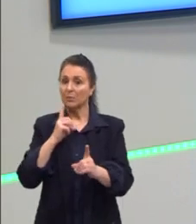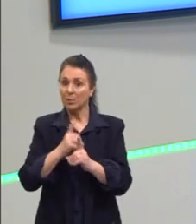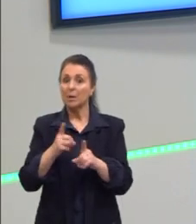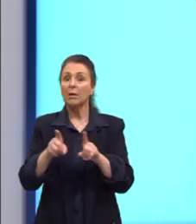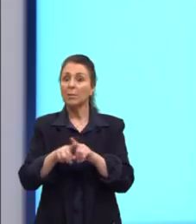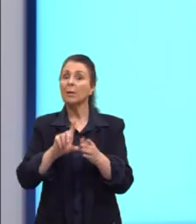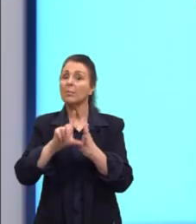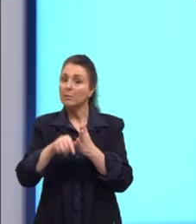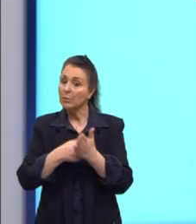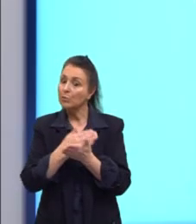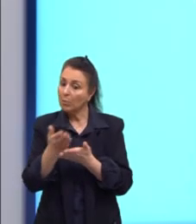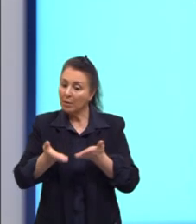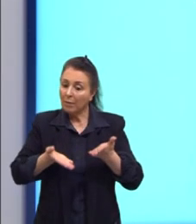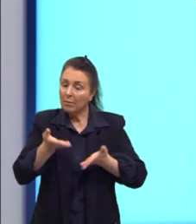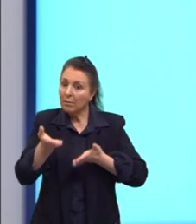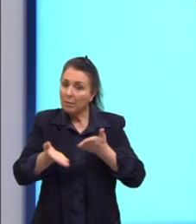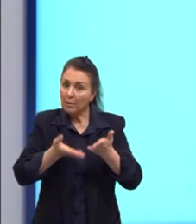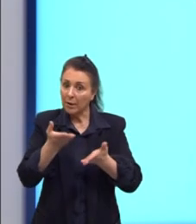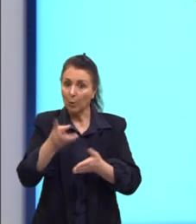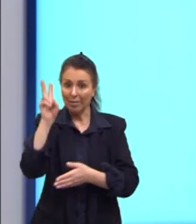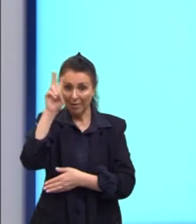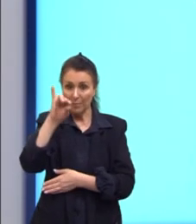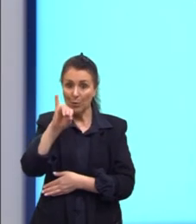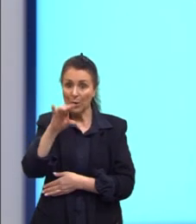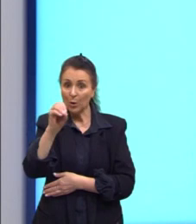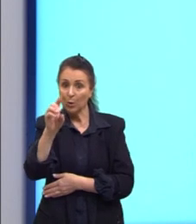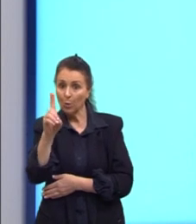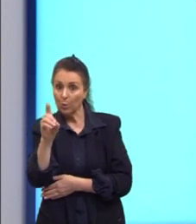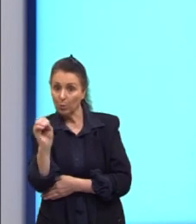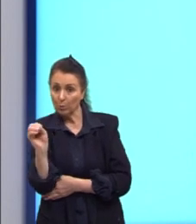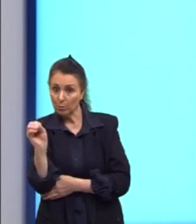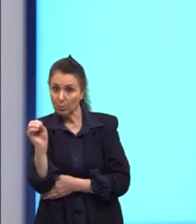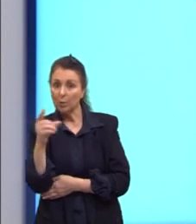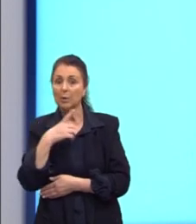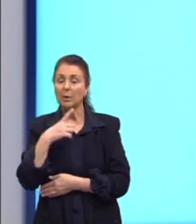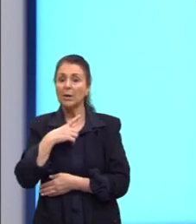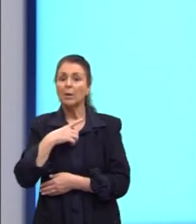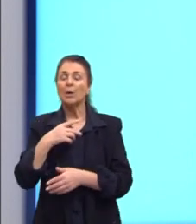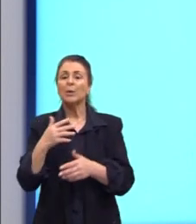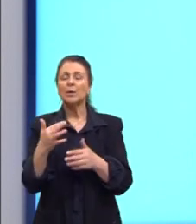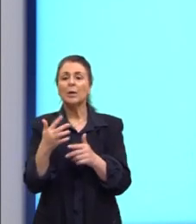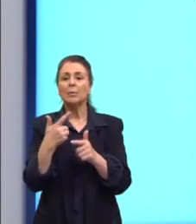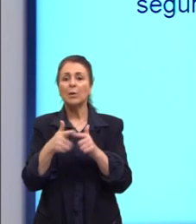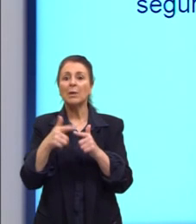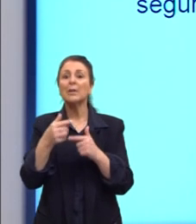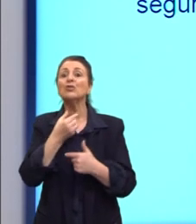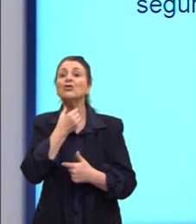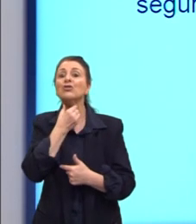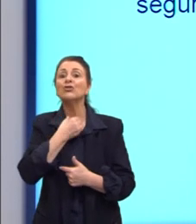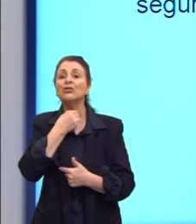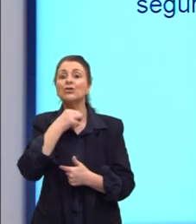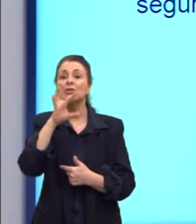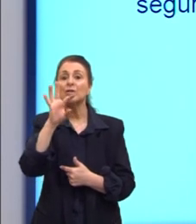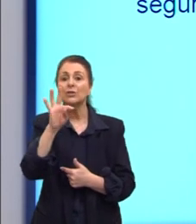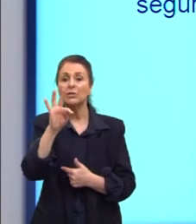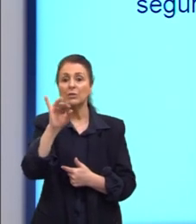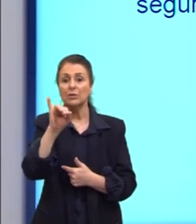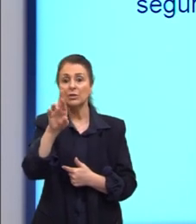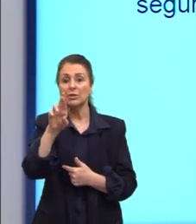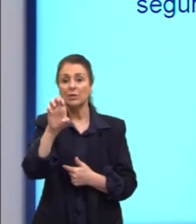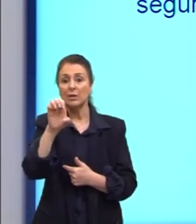como eu mostrei para vocês verem questão do iodo que é para tratamento de problemas de tireoide e a